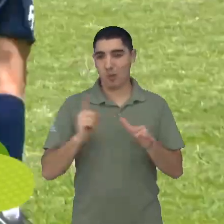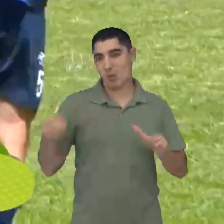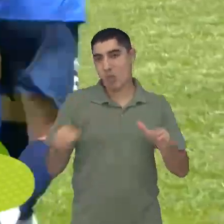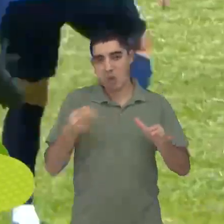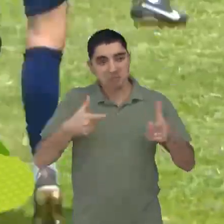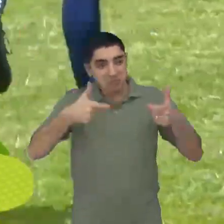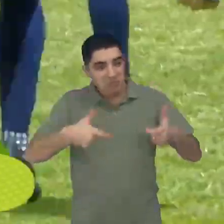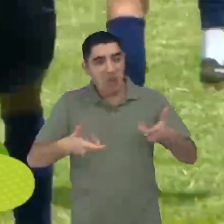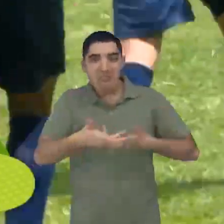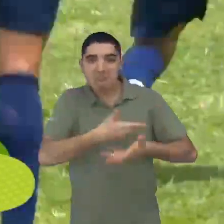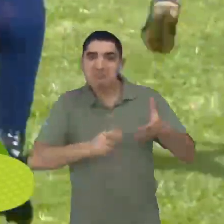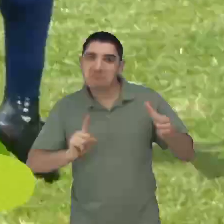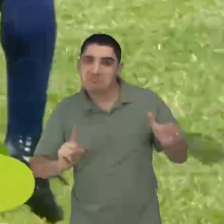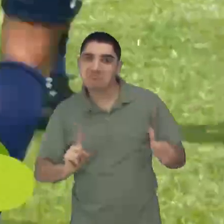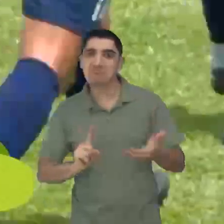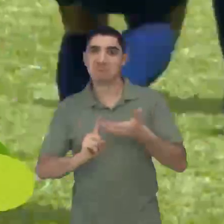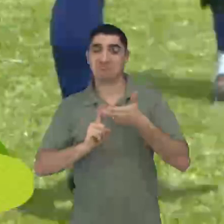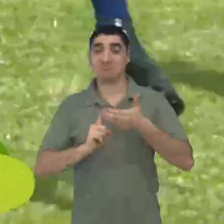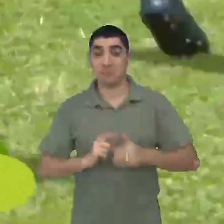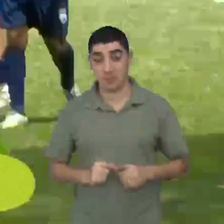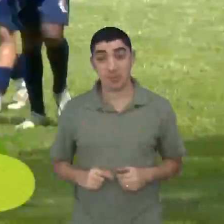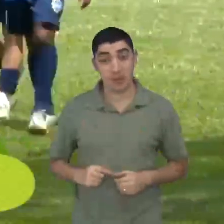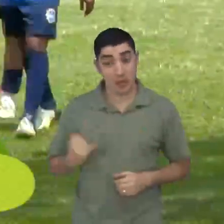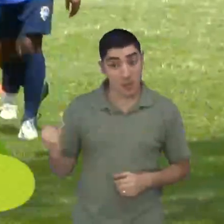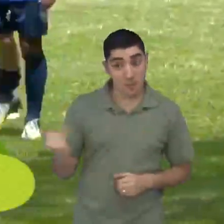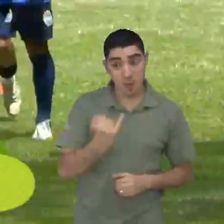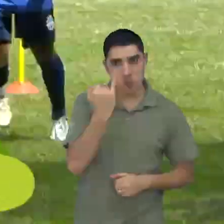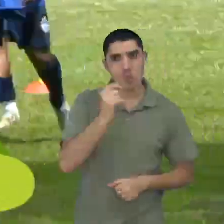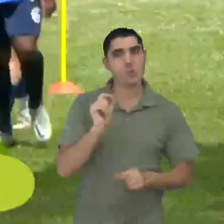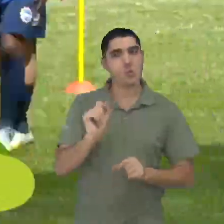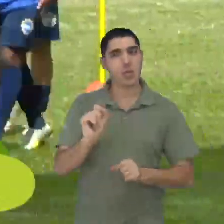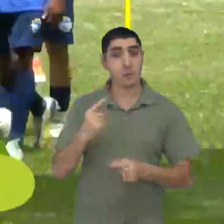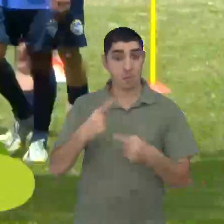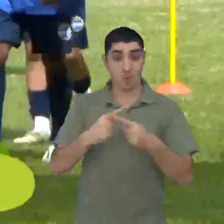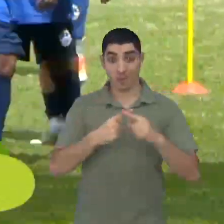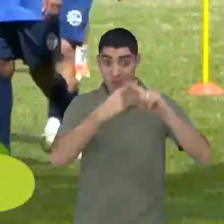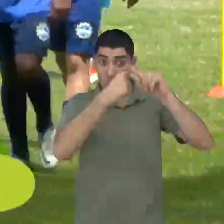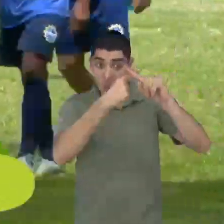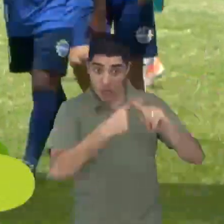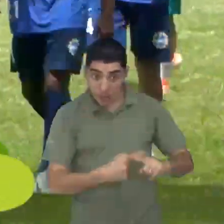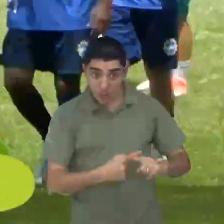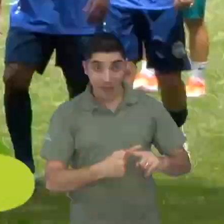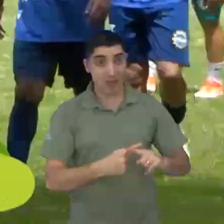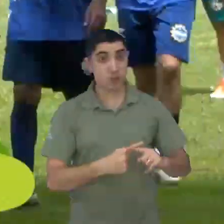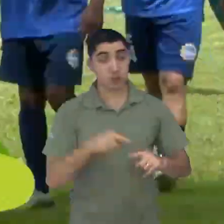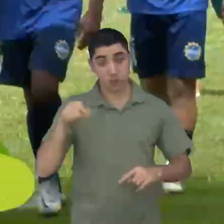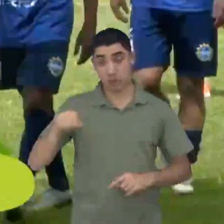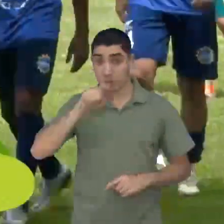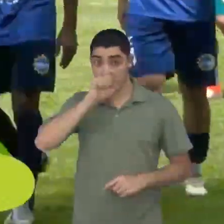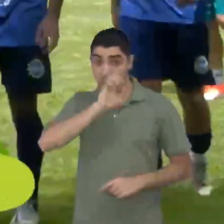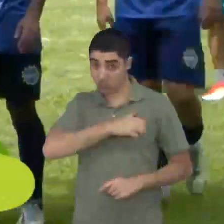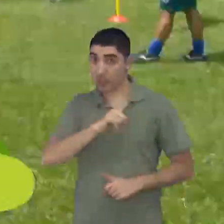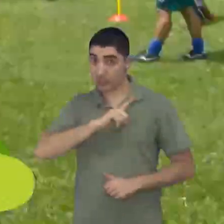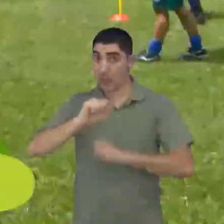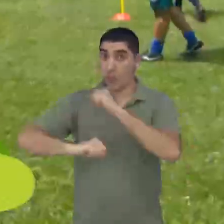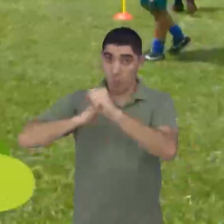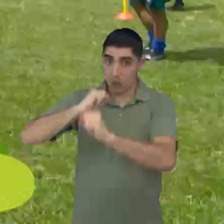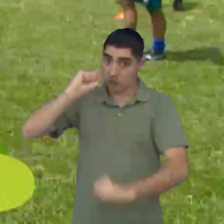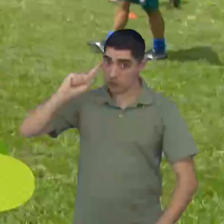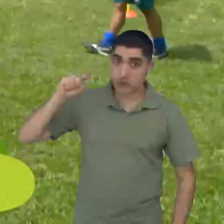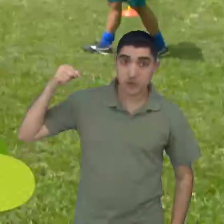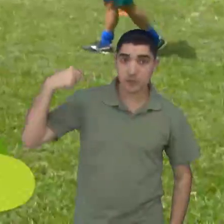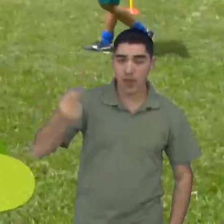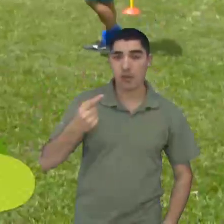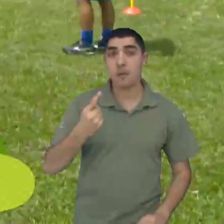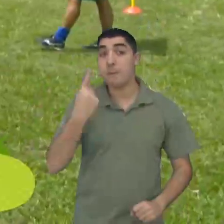acolhedor. Esse entrosamento será necessário para as principais competições que a Águia do Vale terá no próximo ano, sendo a